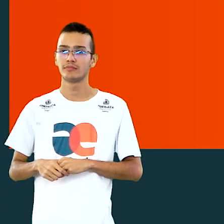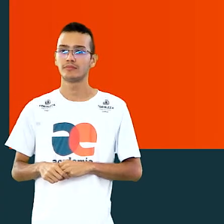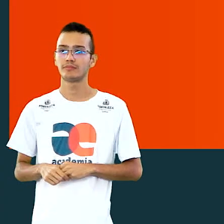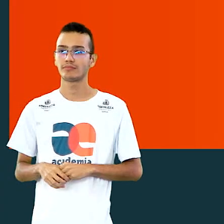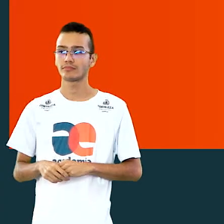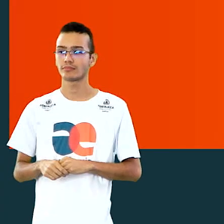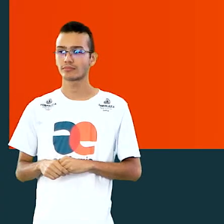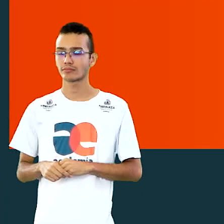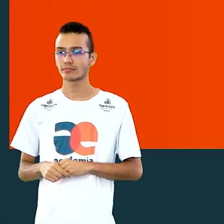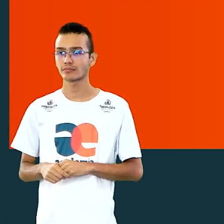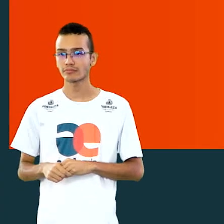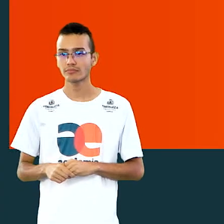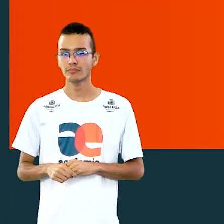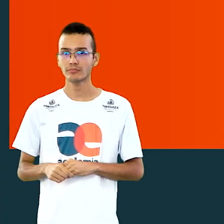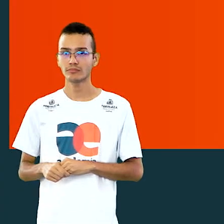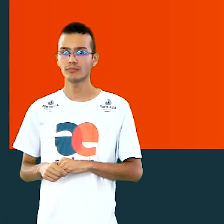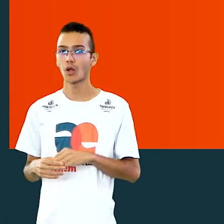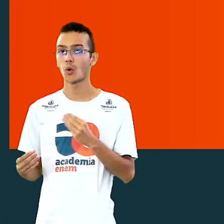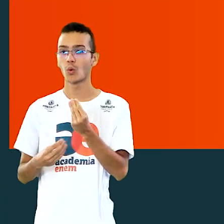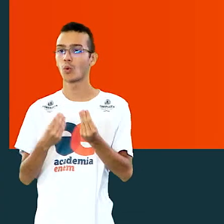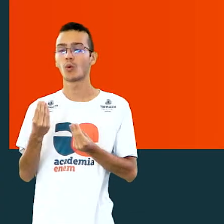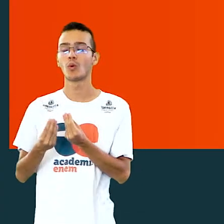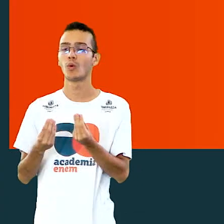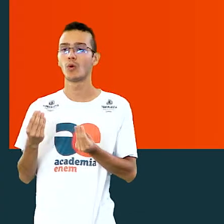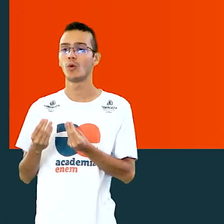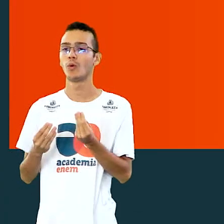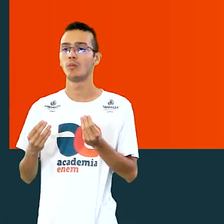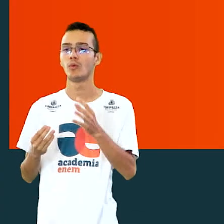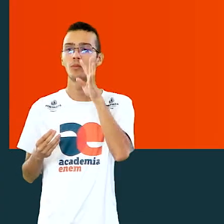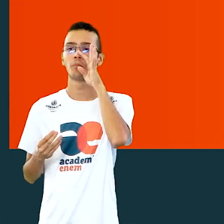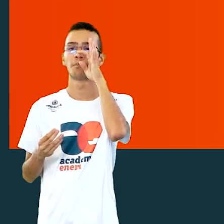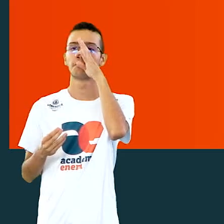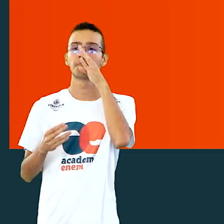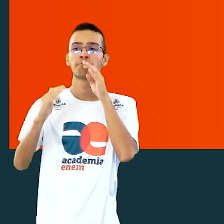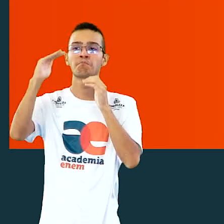Quais são as maneiras que eu posso fazer